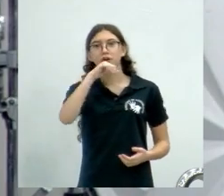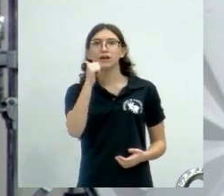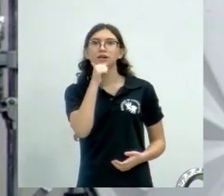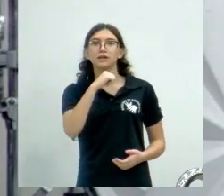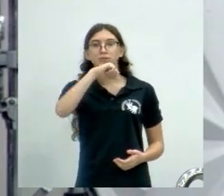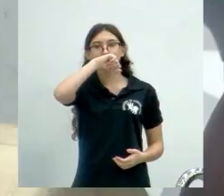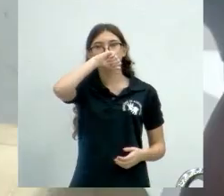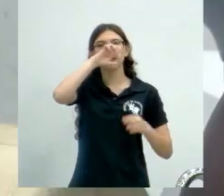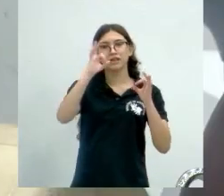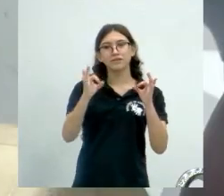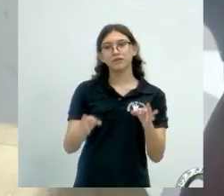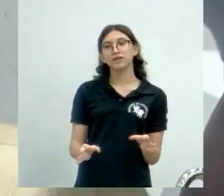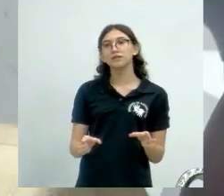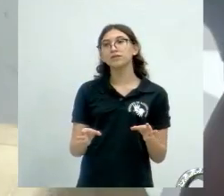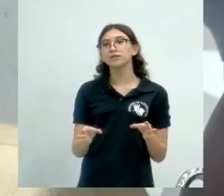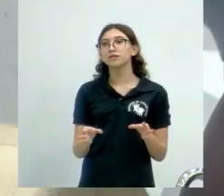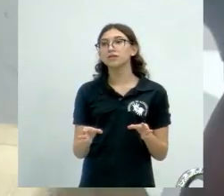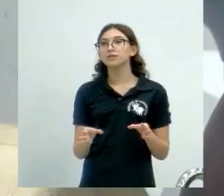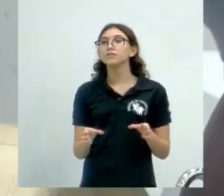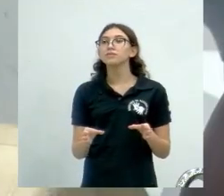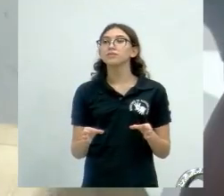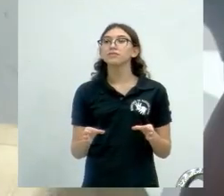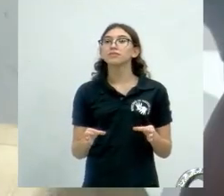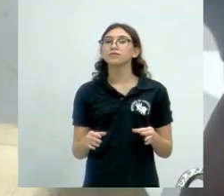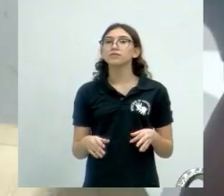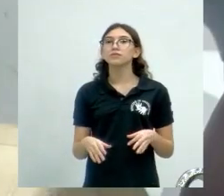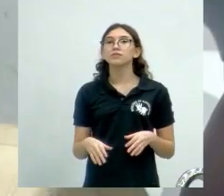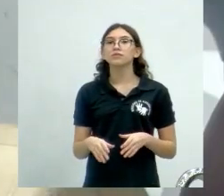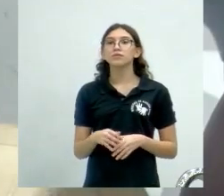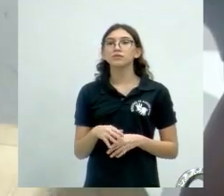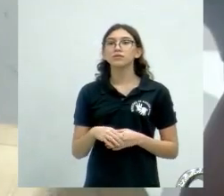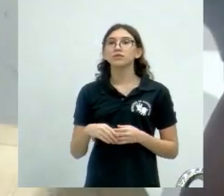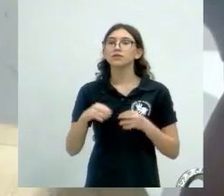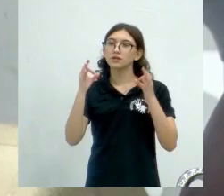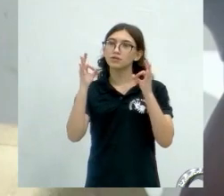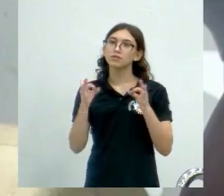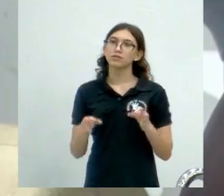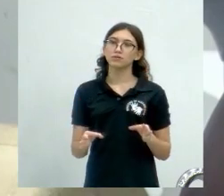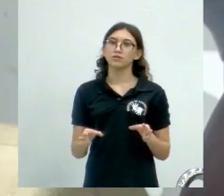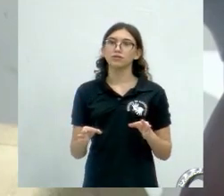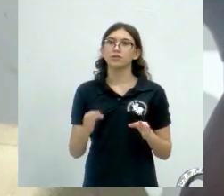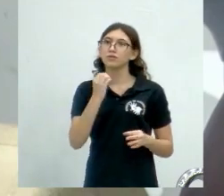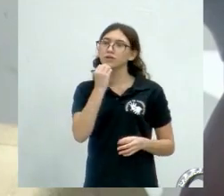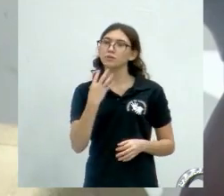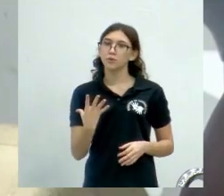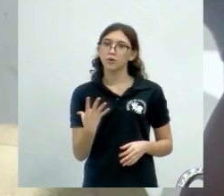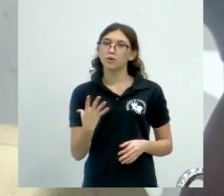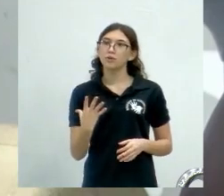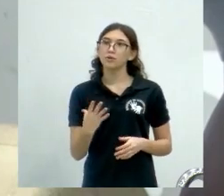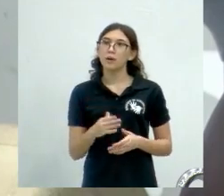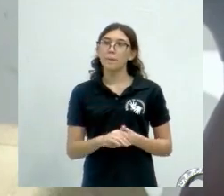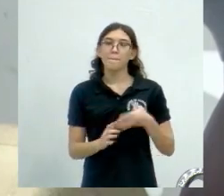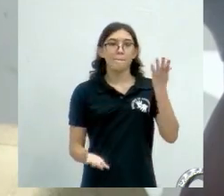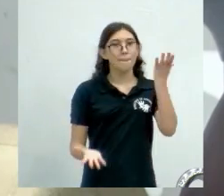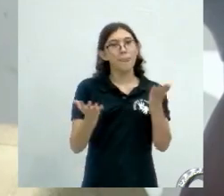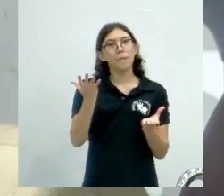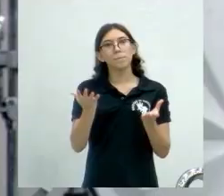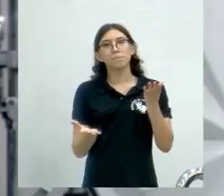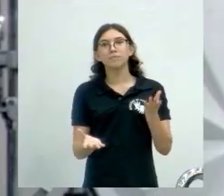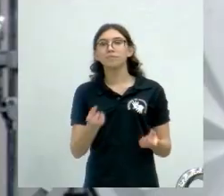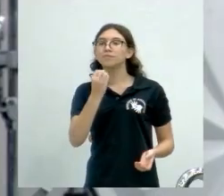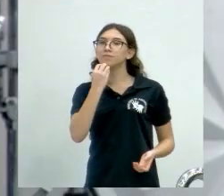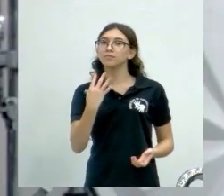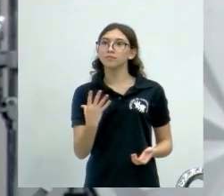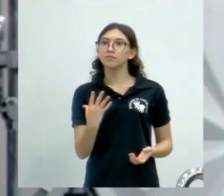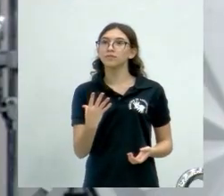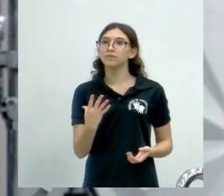E o correto tem a ver com aquilo que é honesto. Sabe aquela ideia que Provérbios também vai trazer da balança honesta? É justamente isso